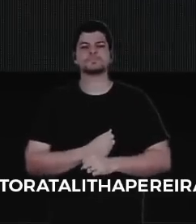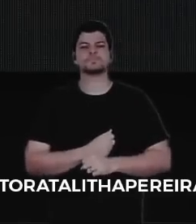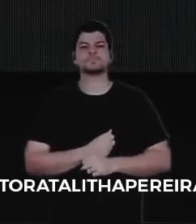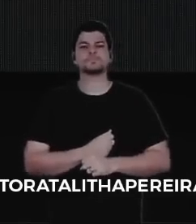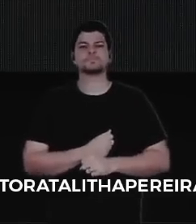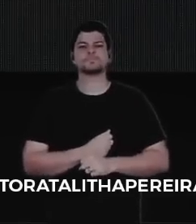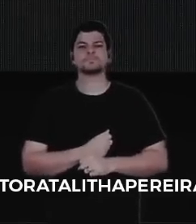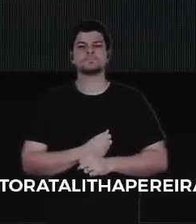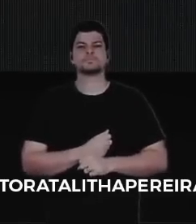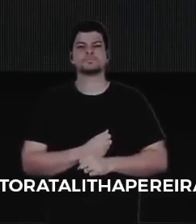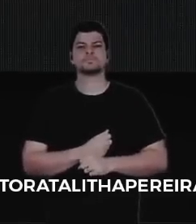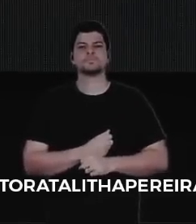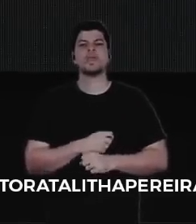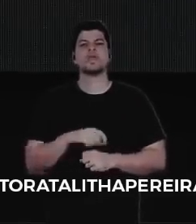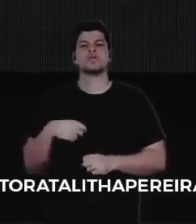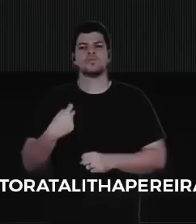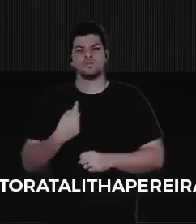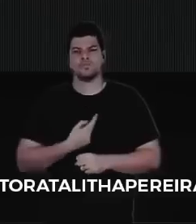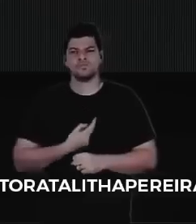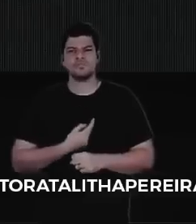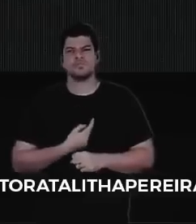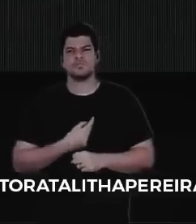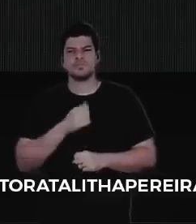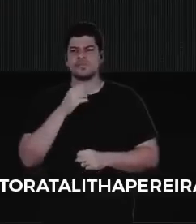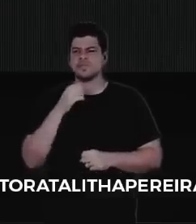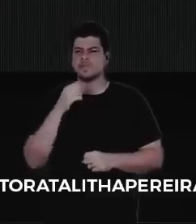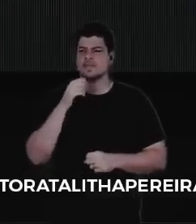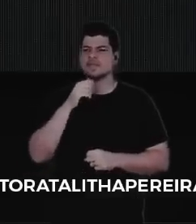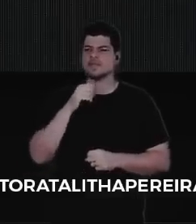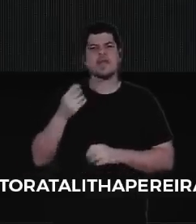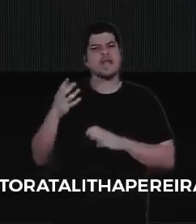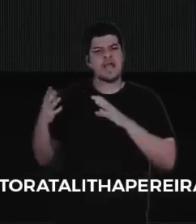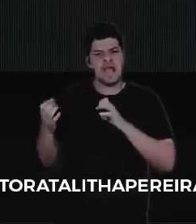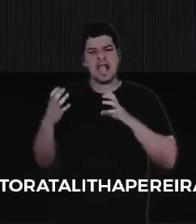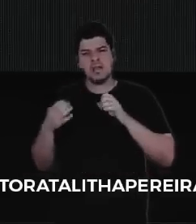Essa coisa de reclamar ou de ser ingrato